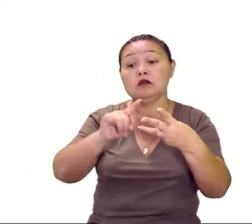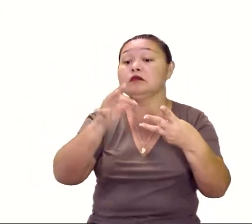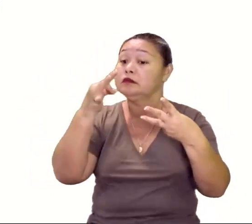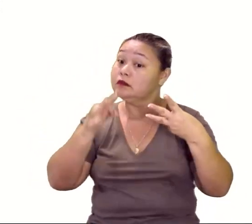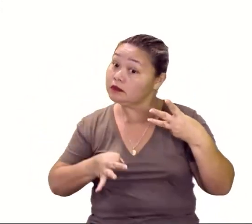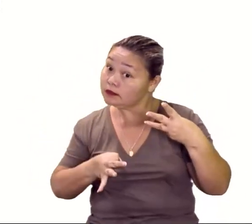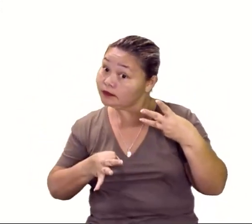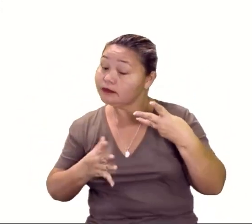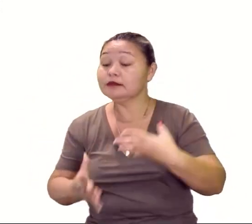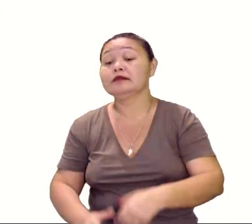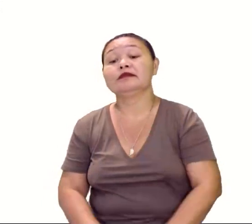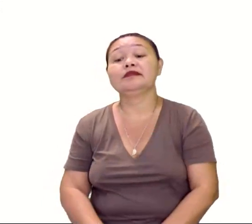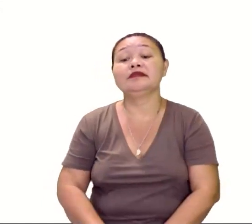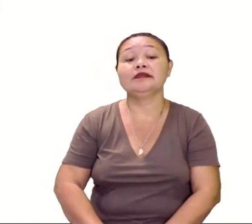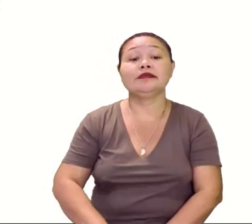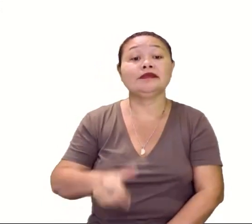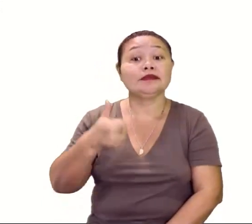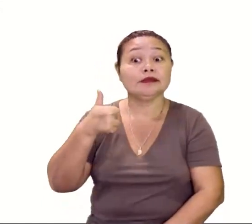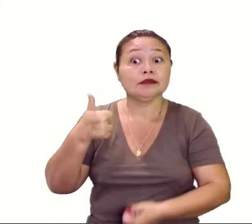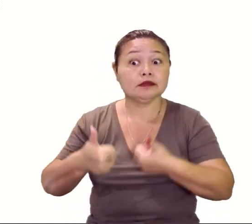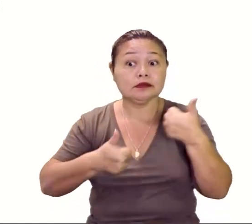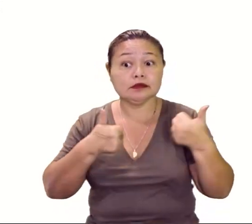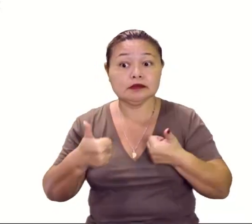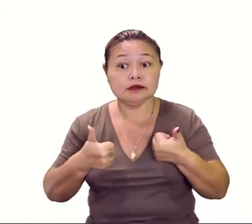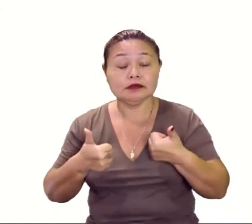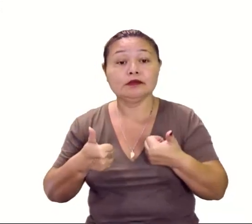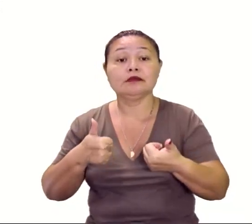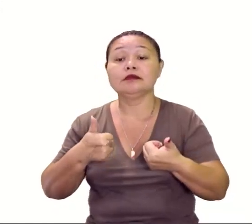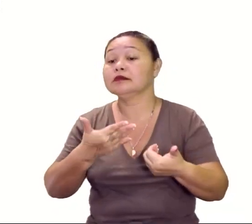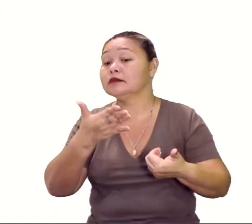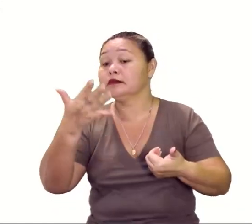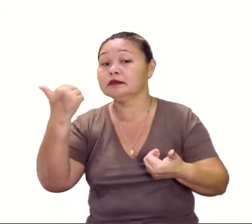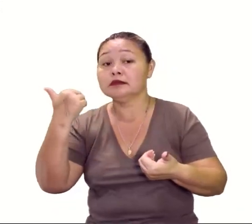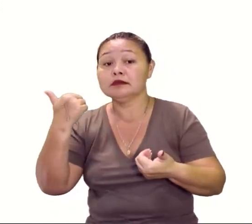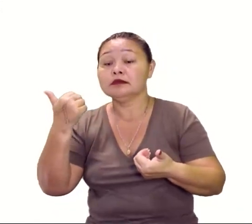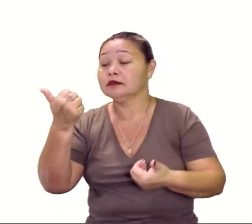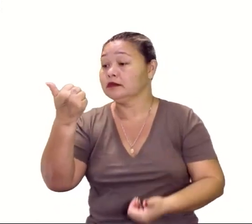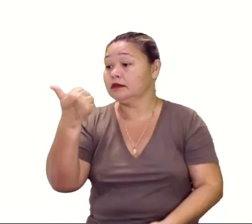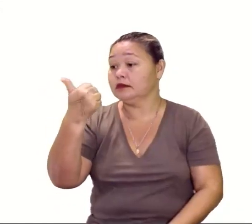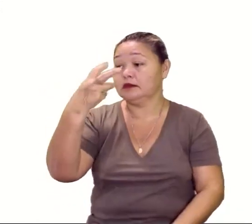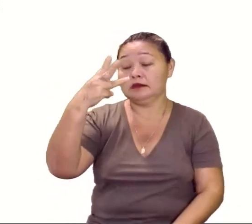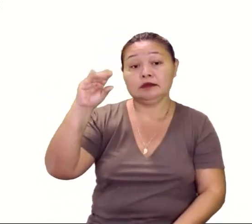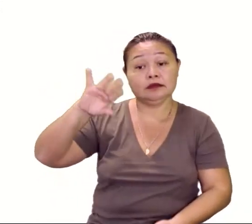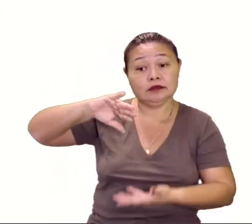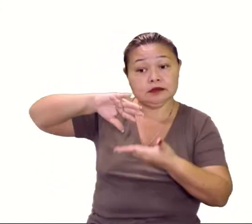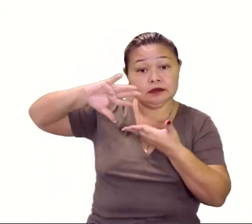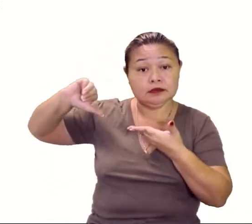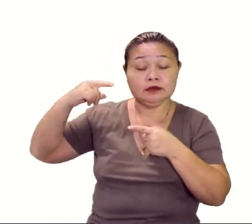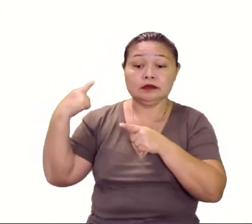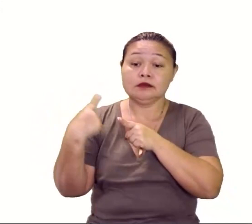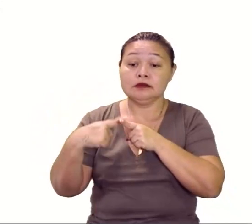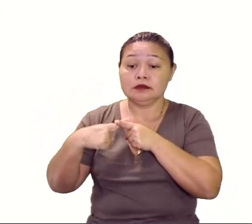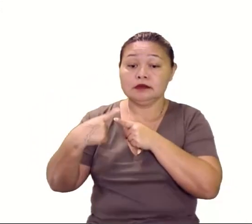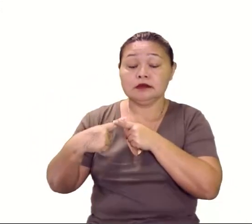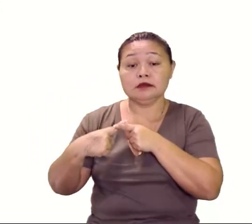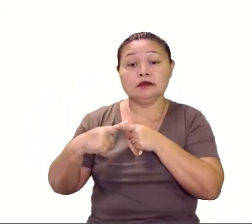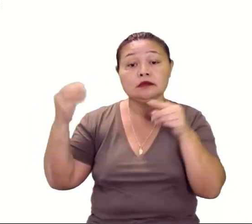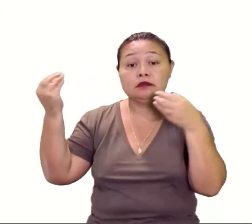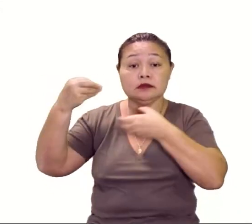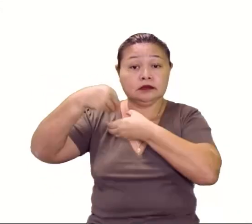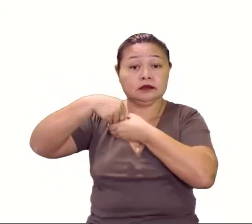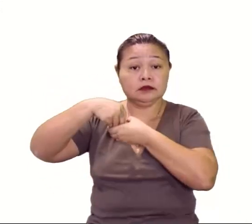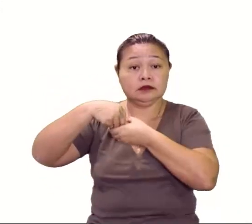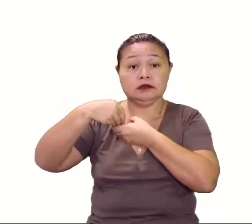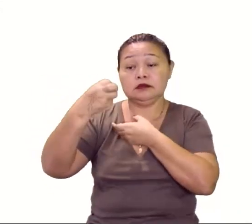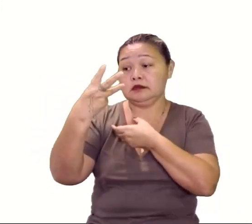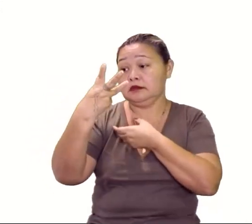certo? Certinho. Beleza? Então vamos agora, ele colocou 130 aqui fora, né? Por quê? Porque tá dentro, poderia ser aqui